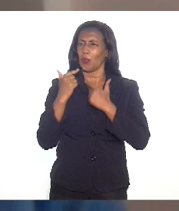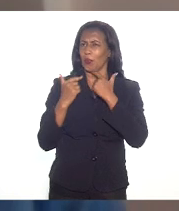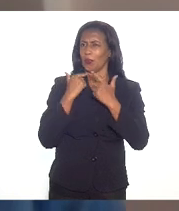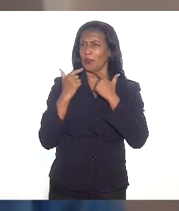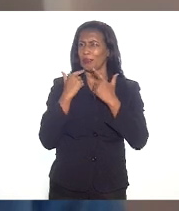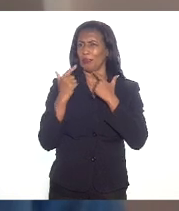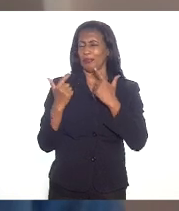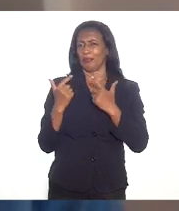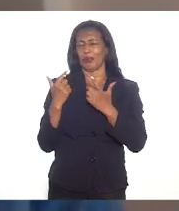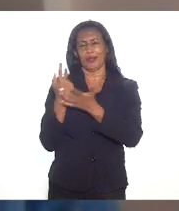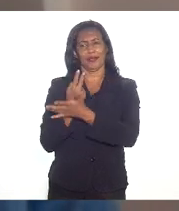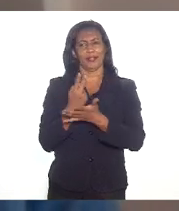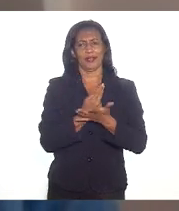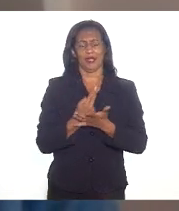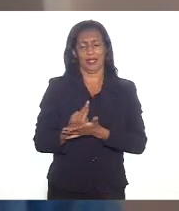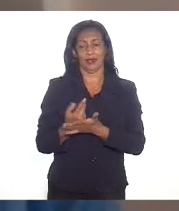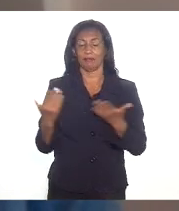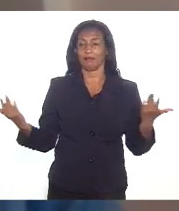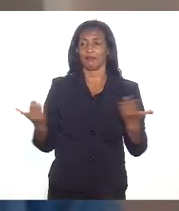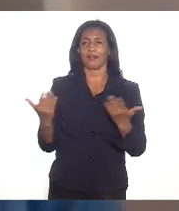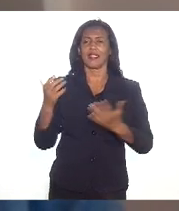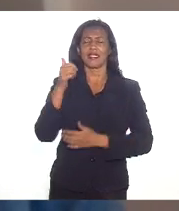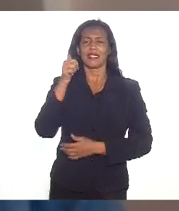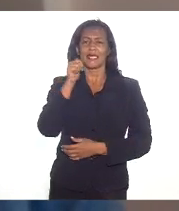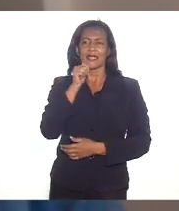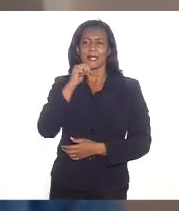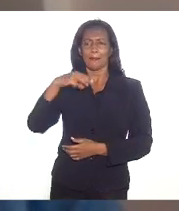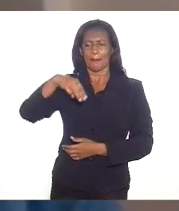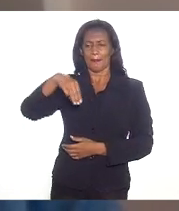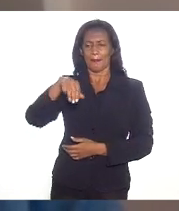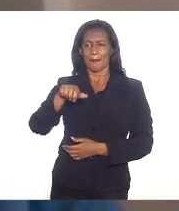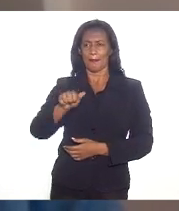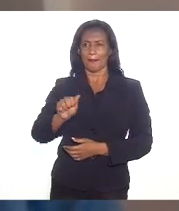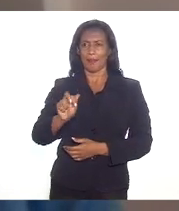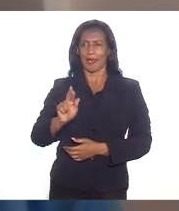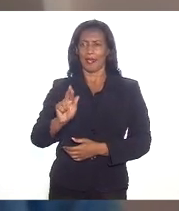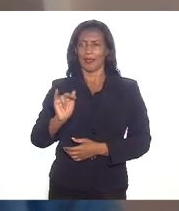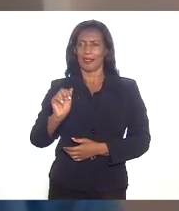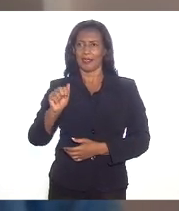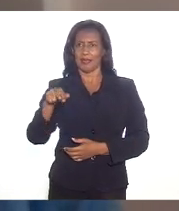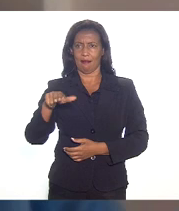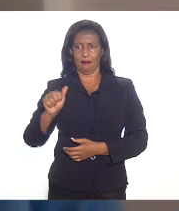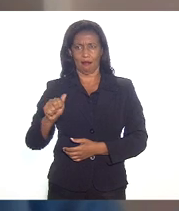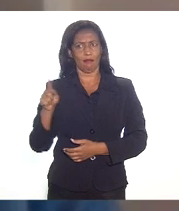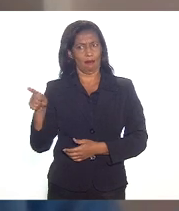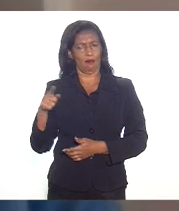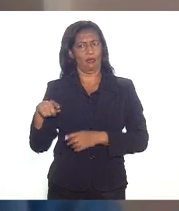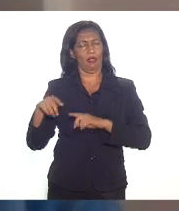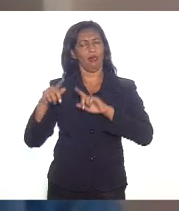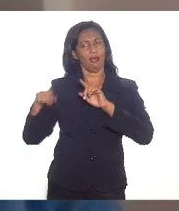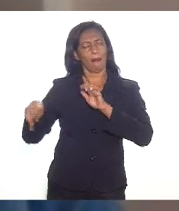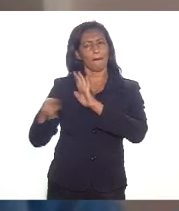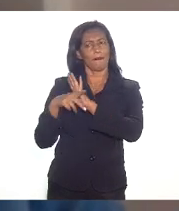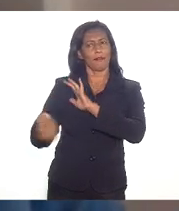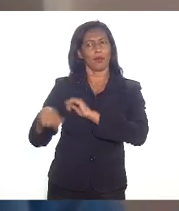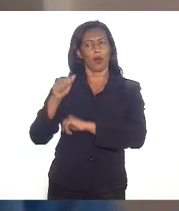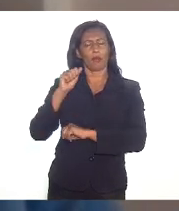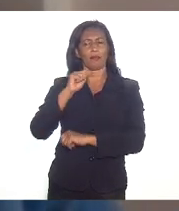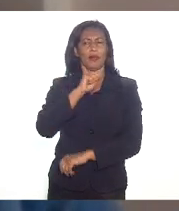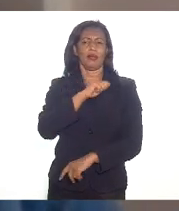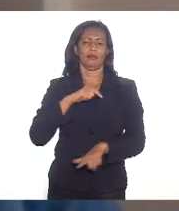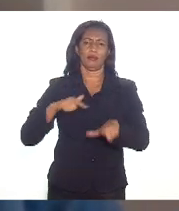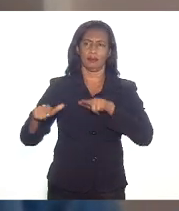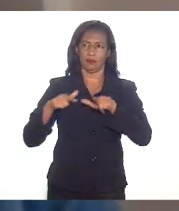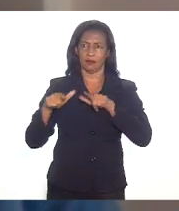Bom, agradecer a Mariana, que vai estar aqui participando aí também da assessoria da Lerd junto comigo, ela é concursada pela Lerd, e aí peço para